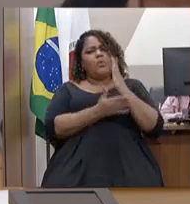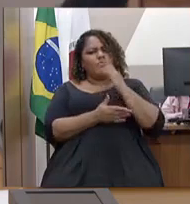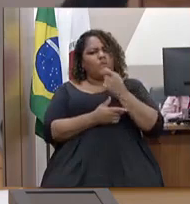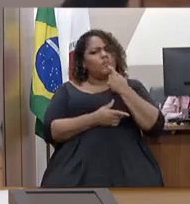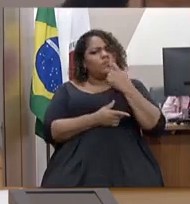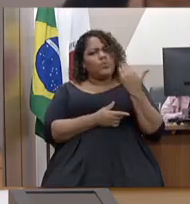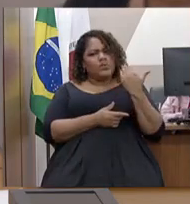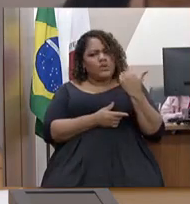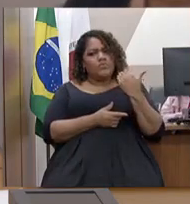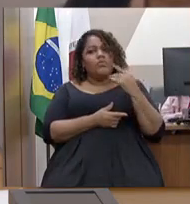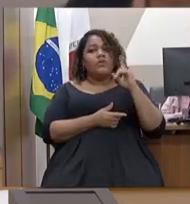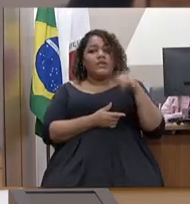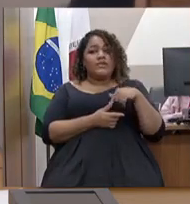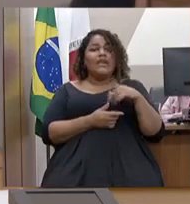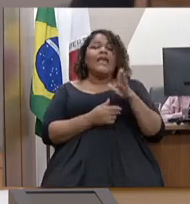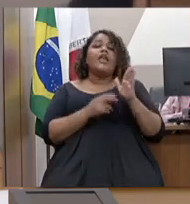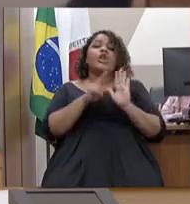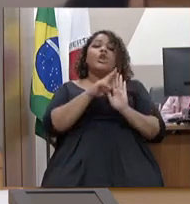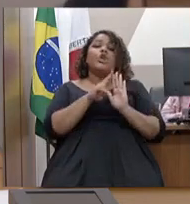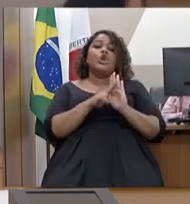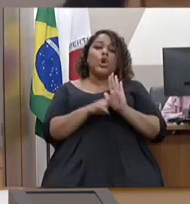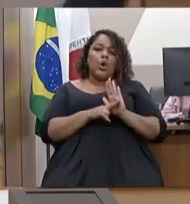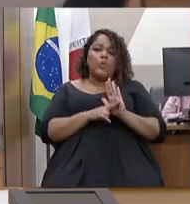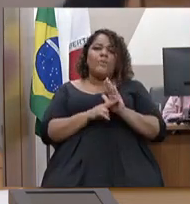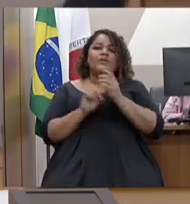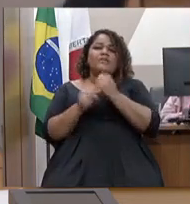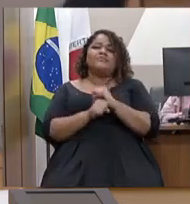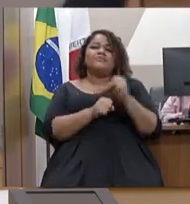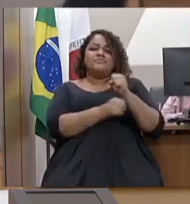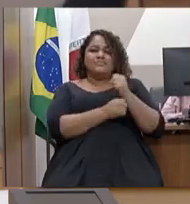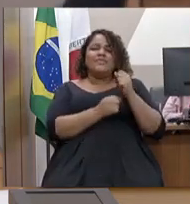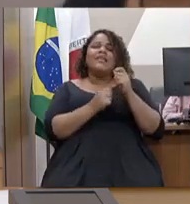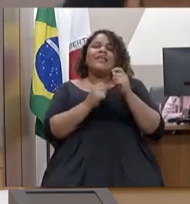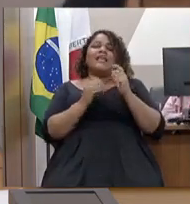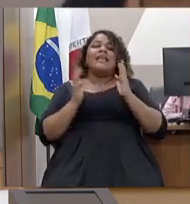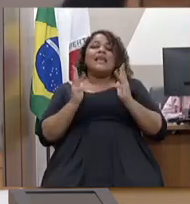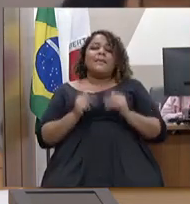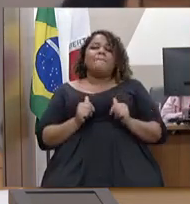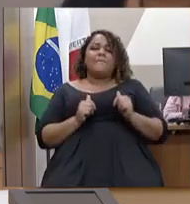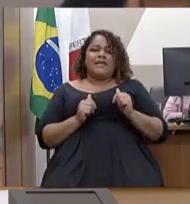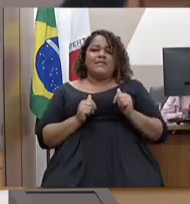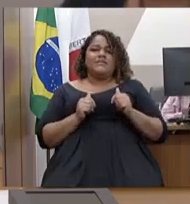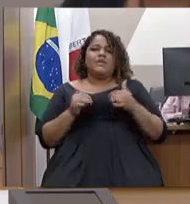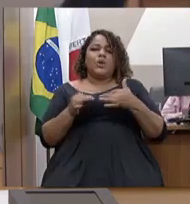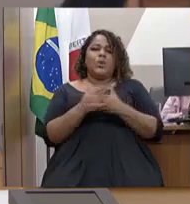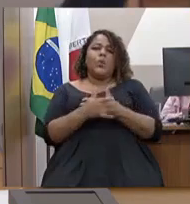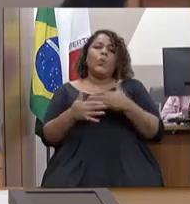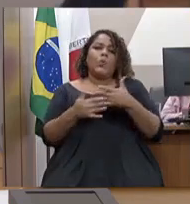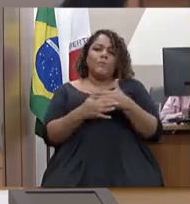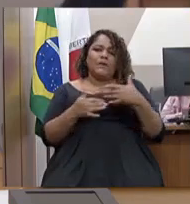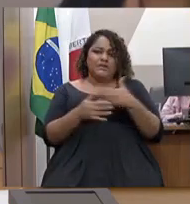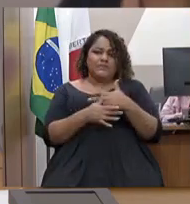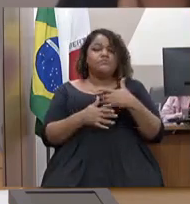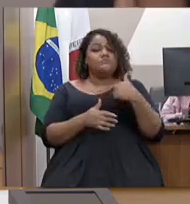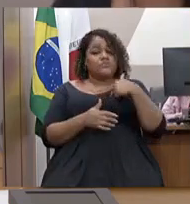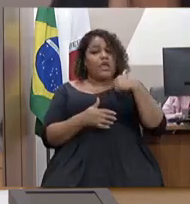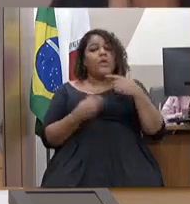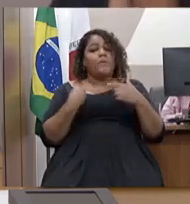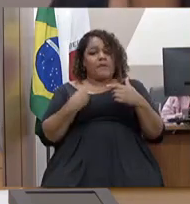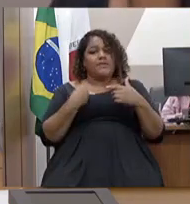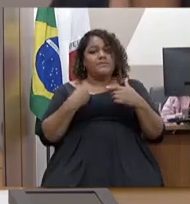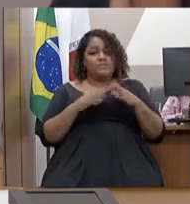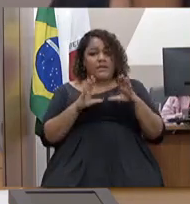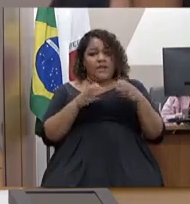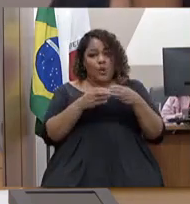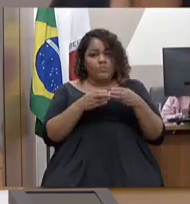que a norma da limpeza urbana Infelizmente eu participei desse processo eu participei da comissão de governo que participava não sei se